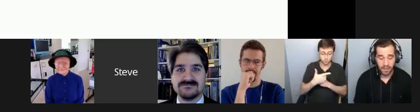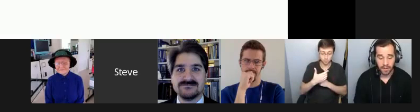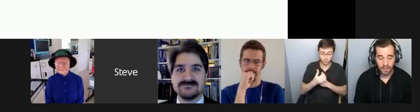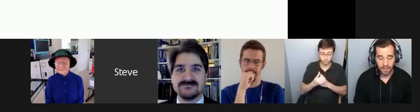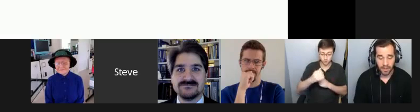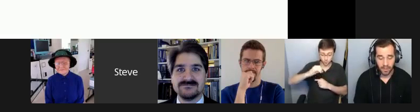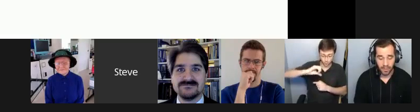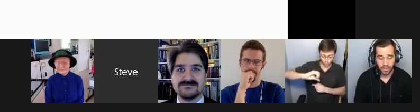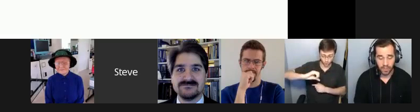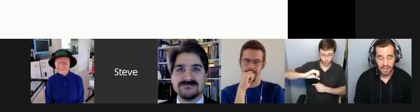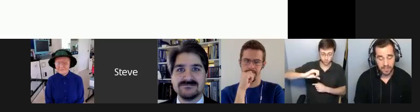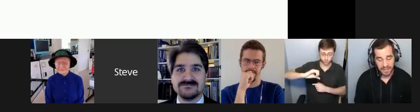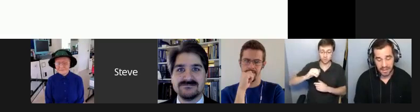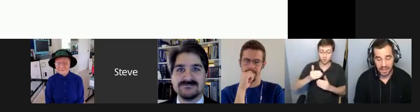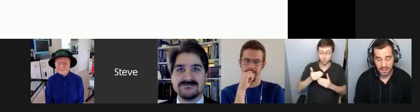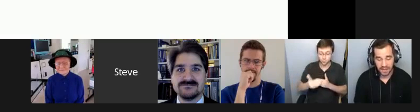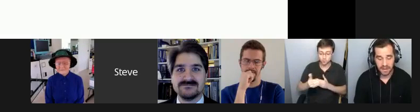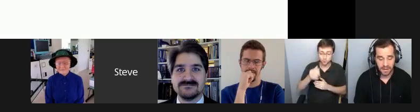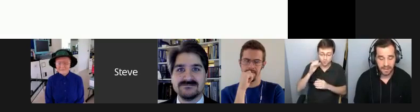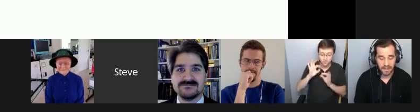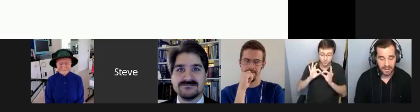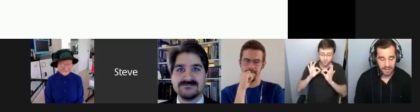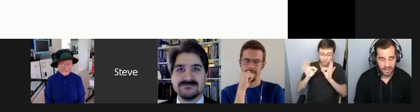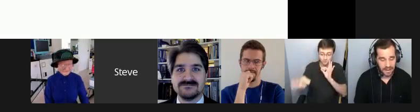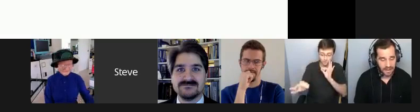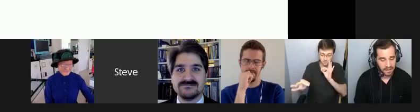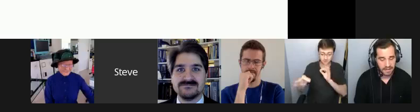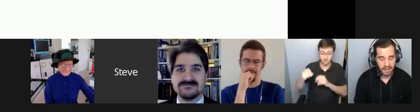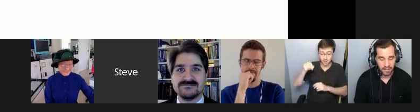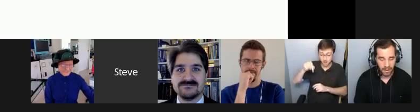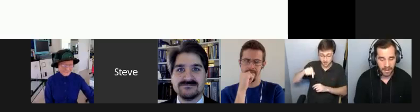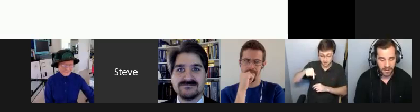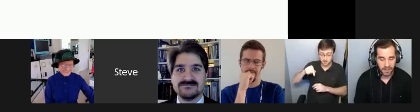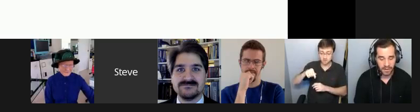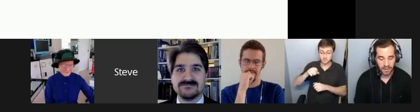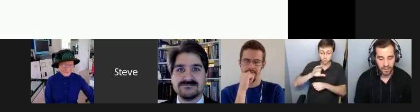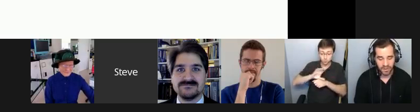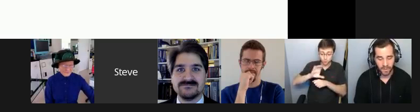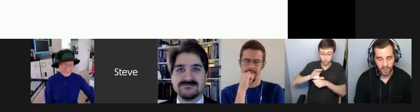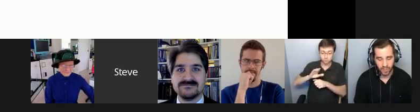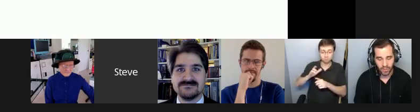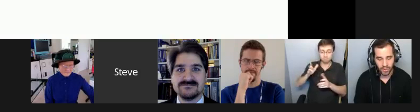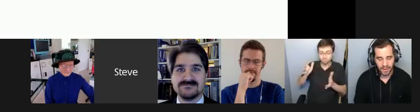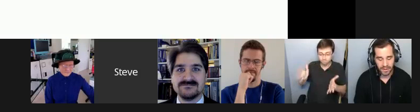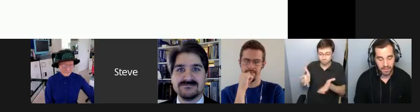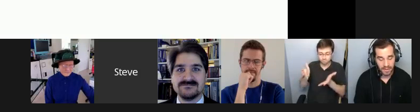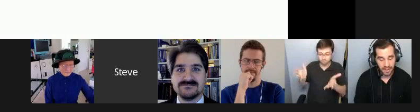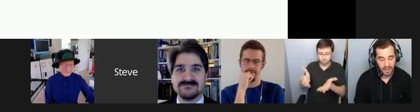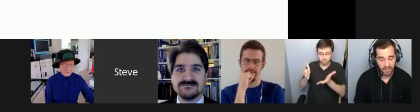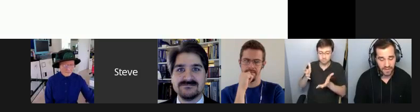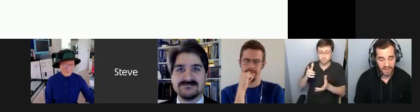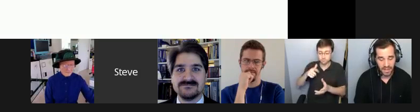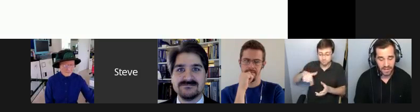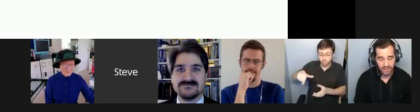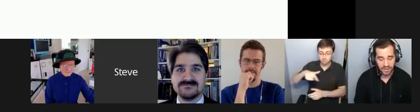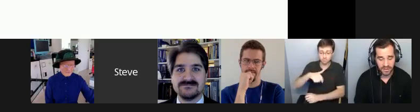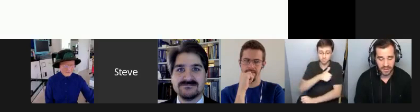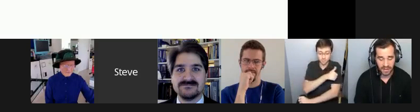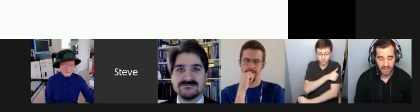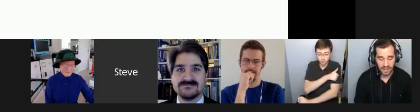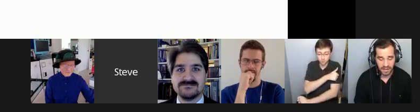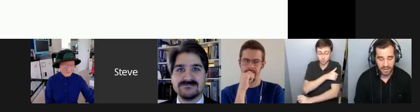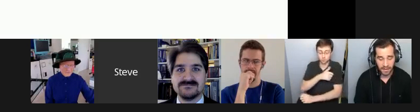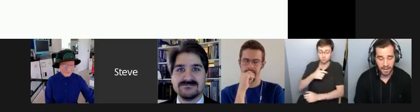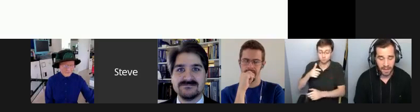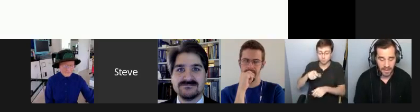disseminação das pesquisas em escrita de sinais, em sign writing. Então nós tivemos o curso Letras Libras aqui na Universidade de